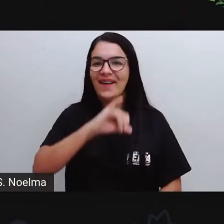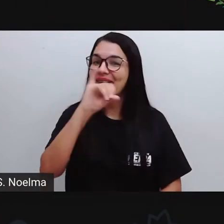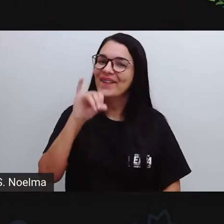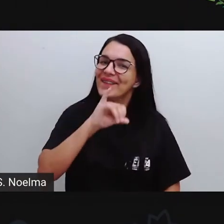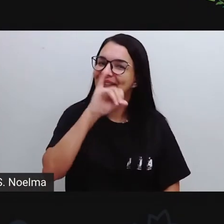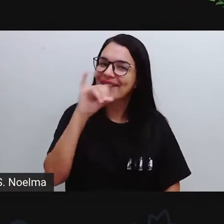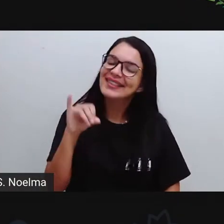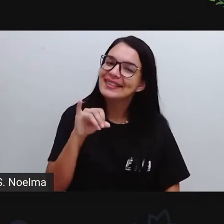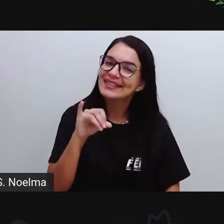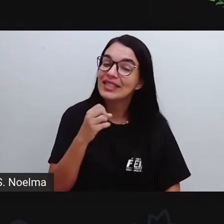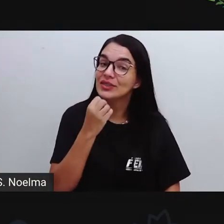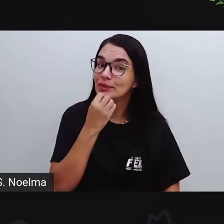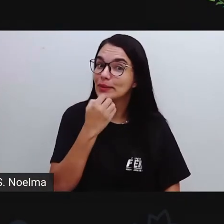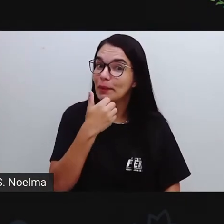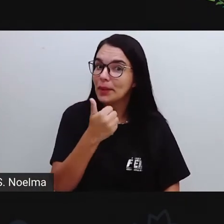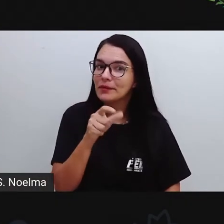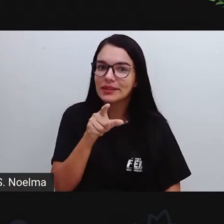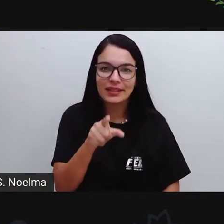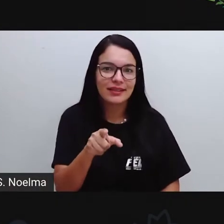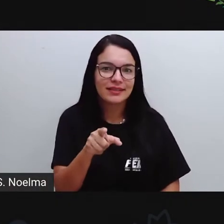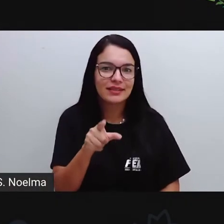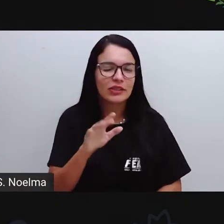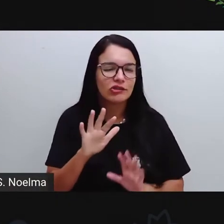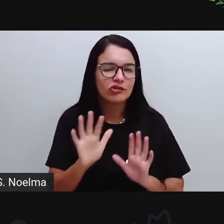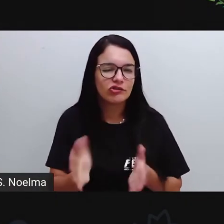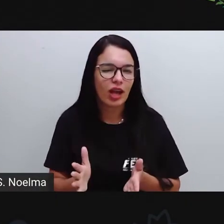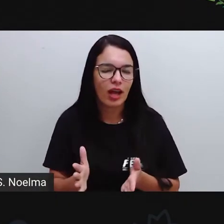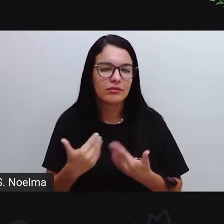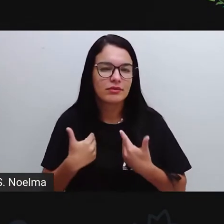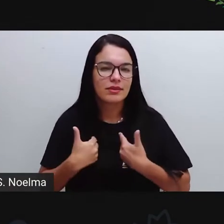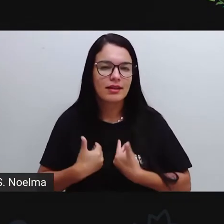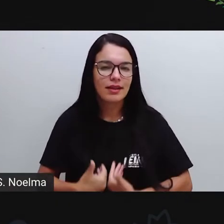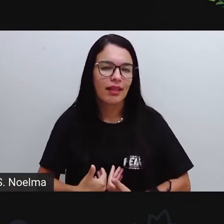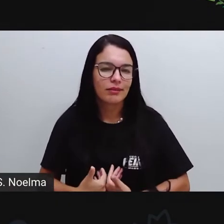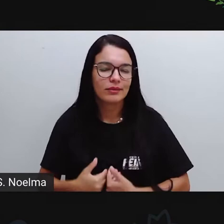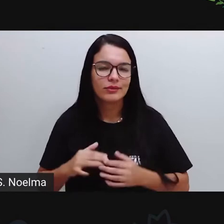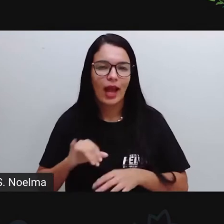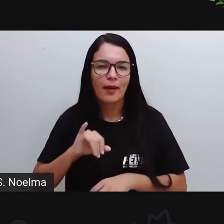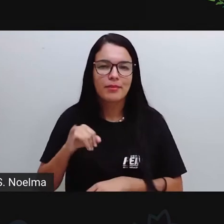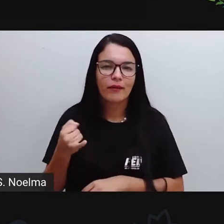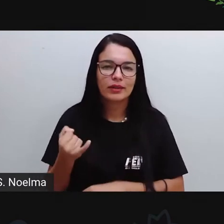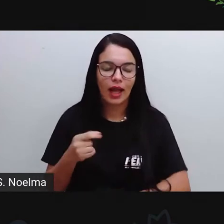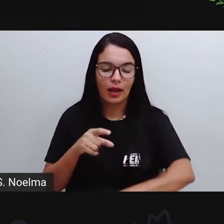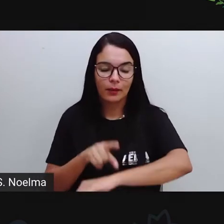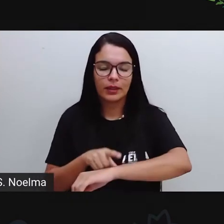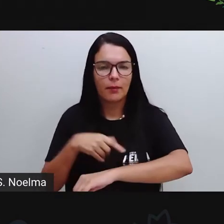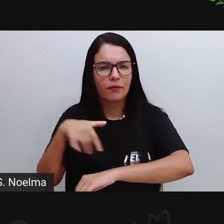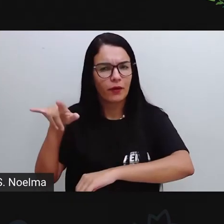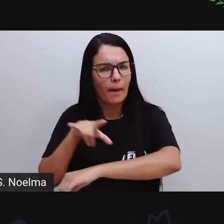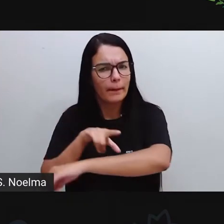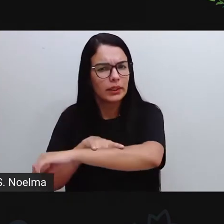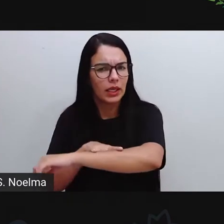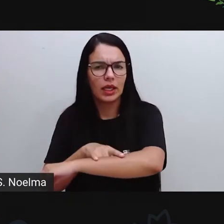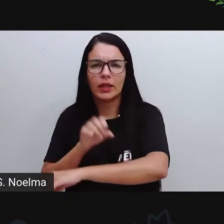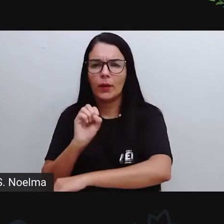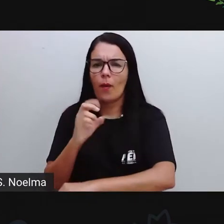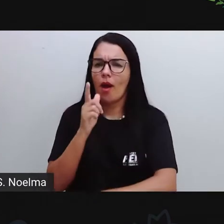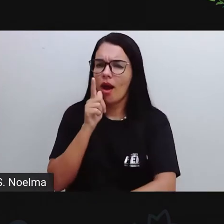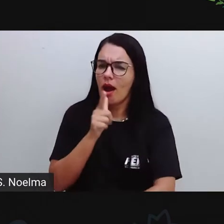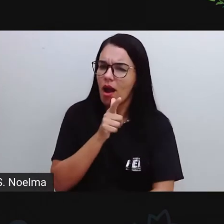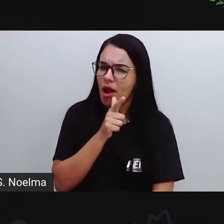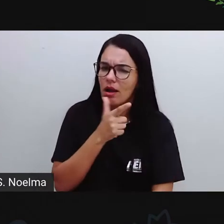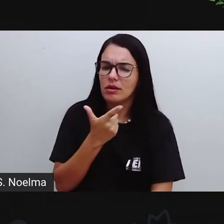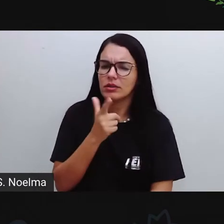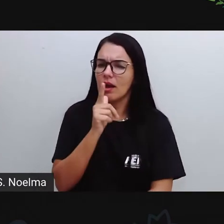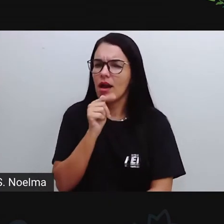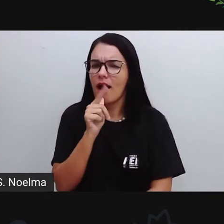Olá, meus amores, e aí, tudo bem com vocês? Descansados? Já aproveitaram um tempinho para ir ao banheiro, tomar uma água, fazer um lanche, almoçar que não